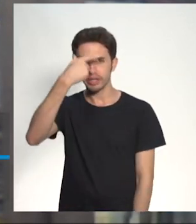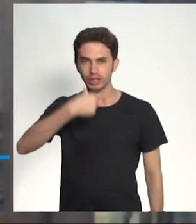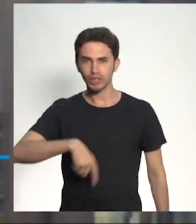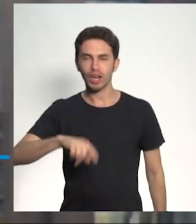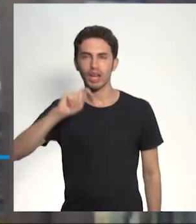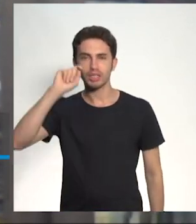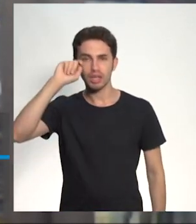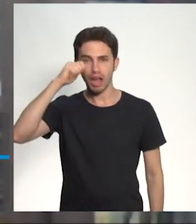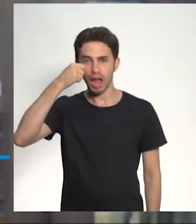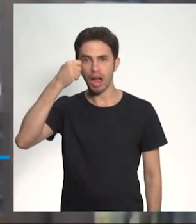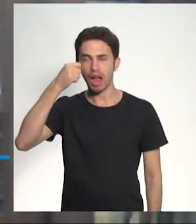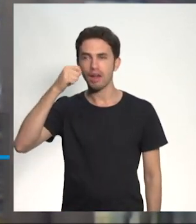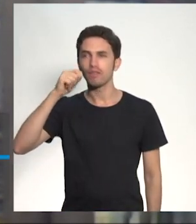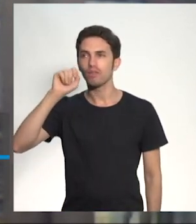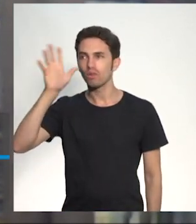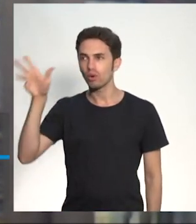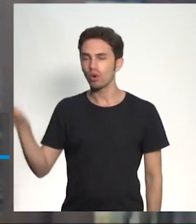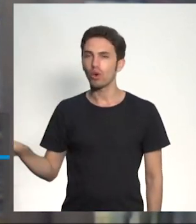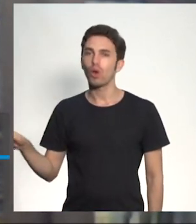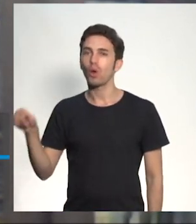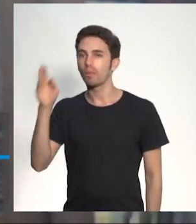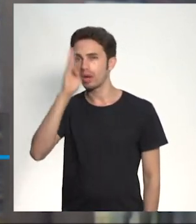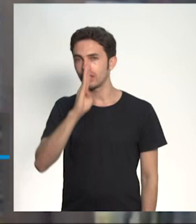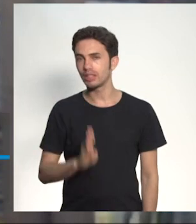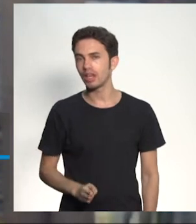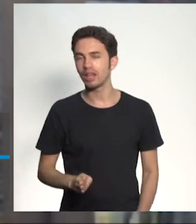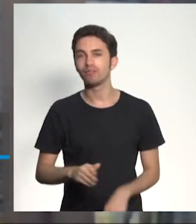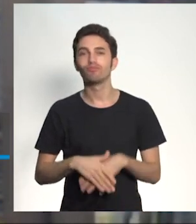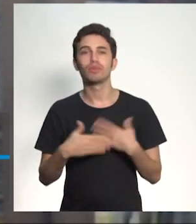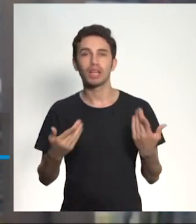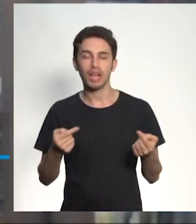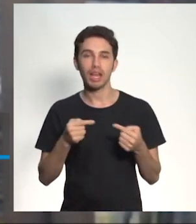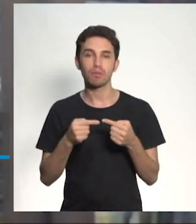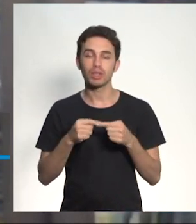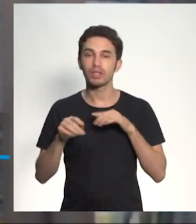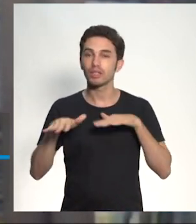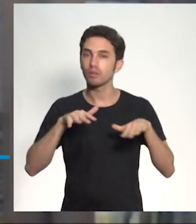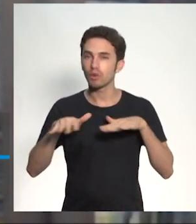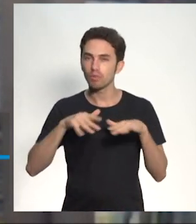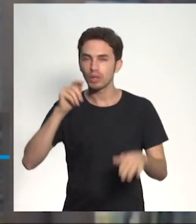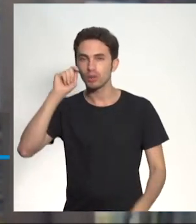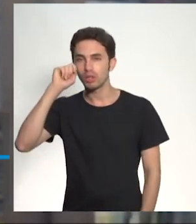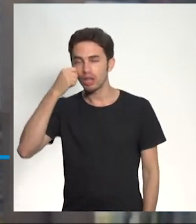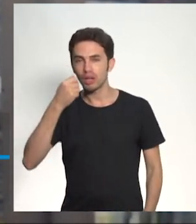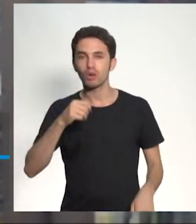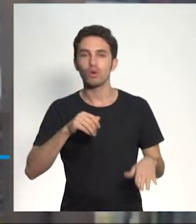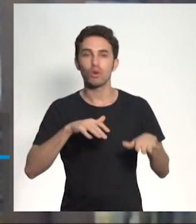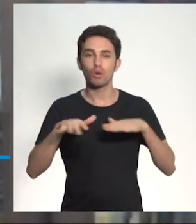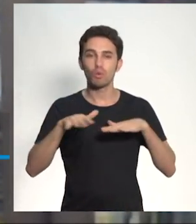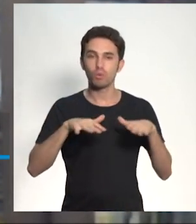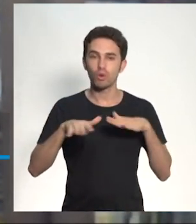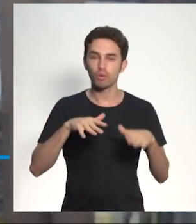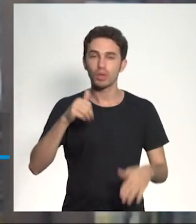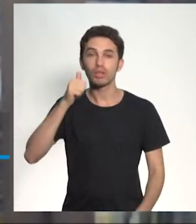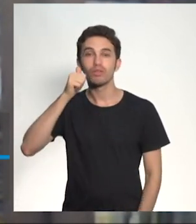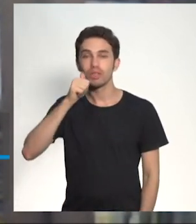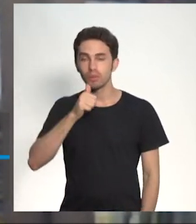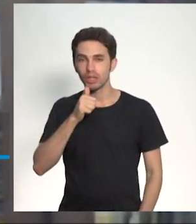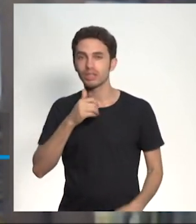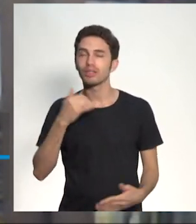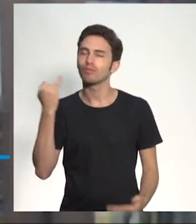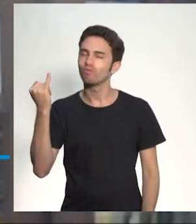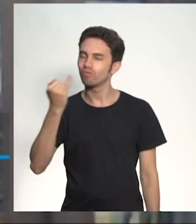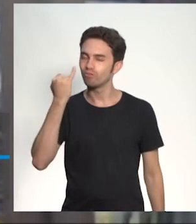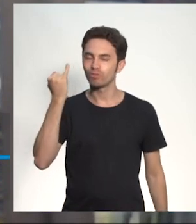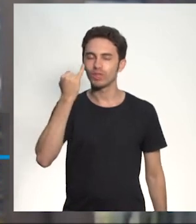Né? Então, essas questões identitárias, como o movimento negro, o movimento feminista, eles são muito importantes e